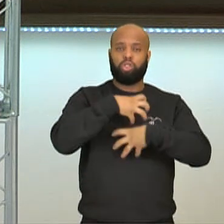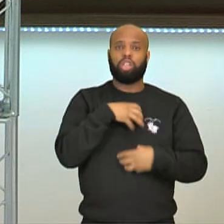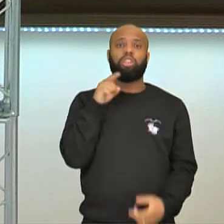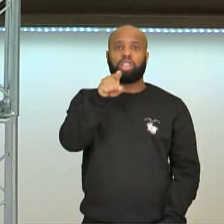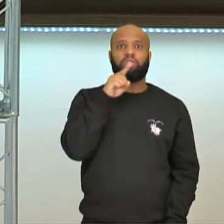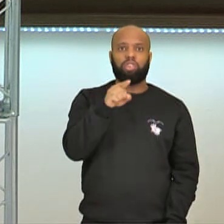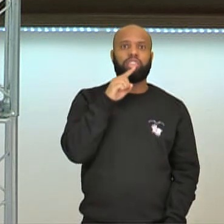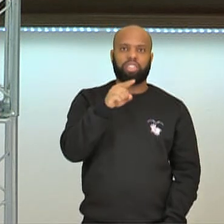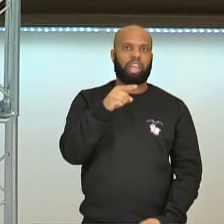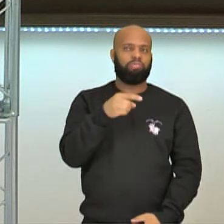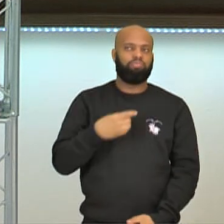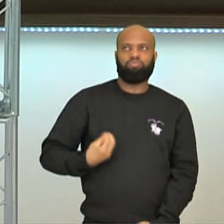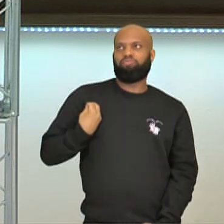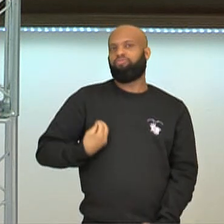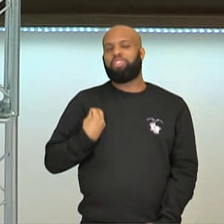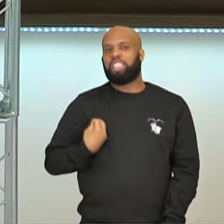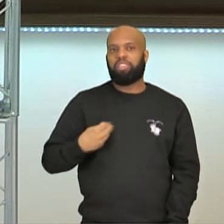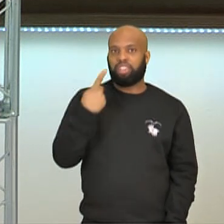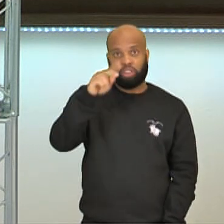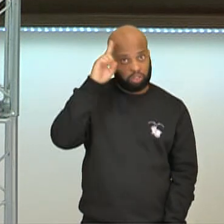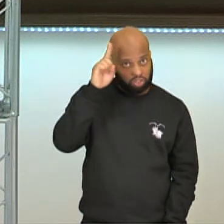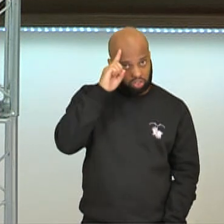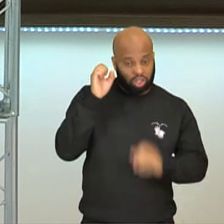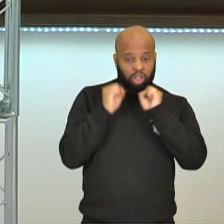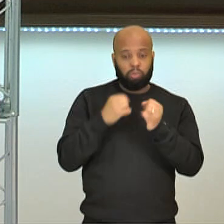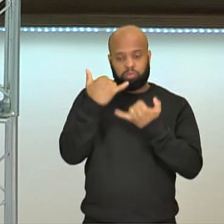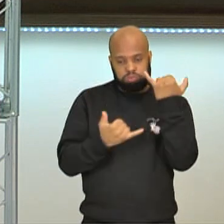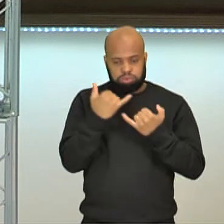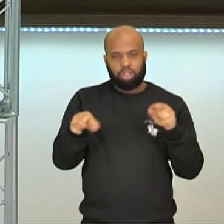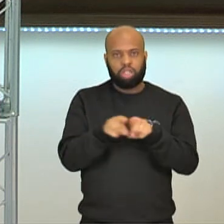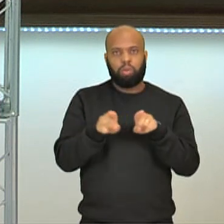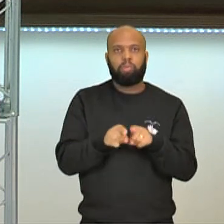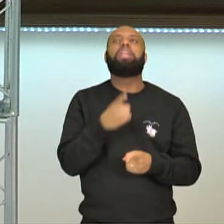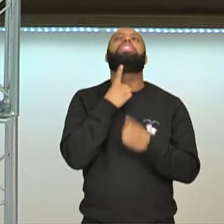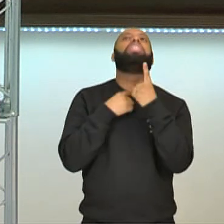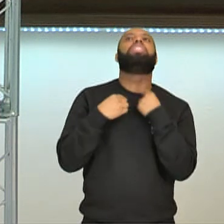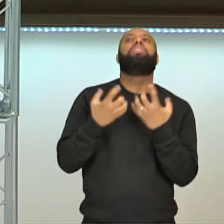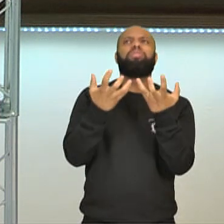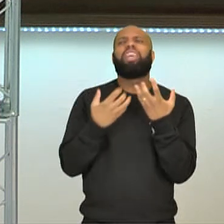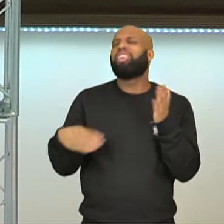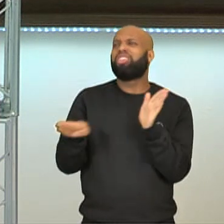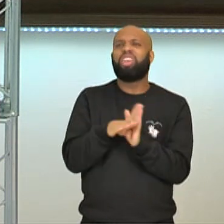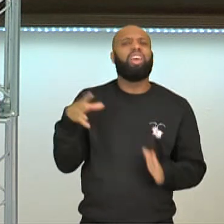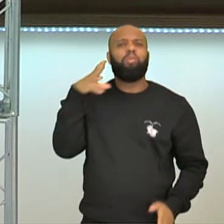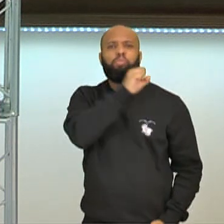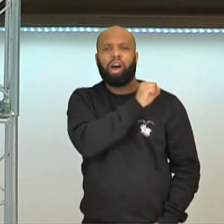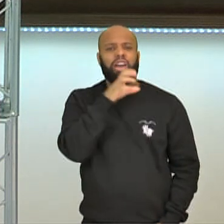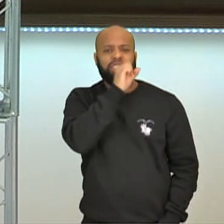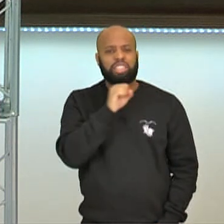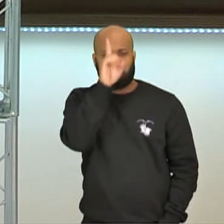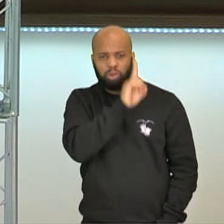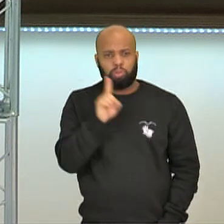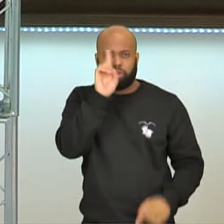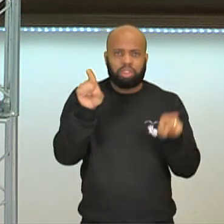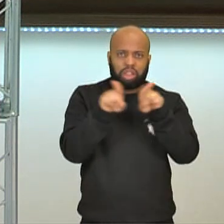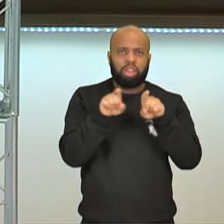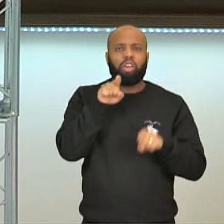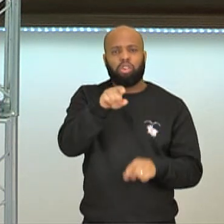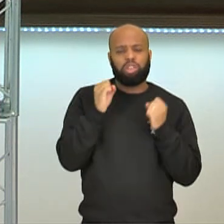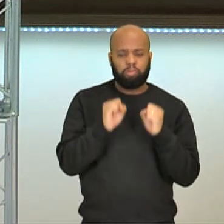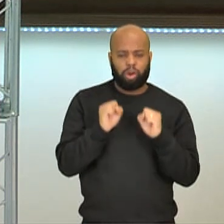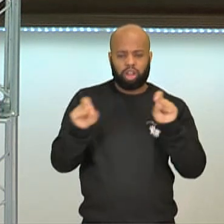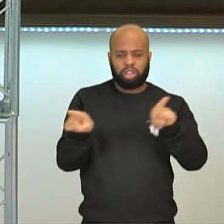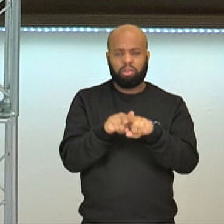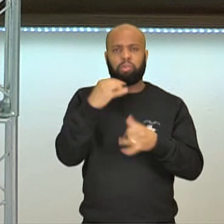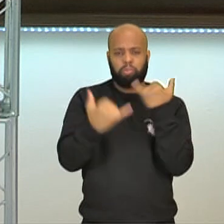você encara os dias. Você pode brincar, por exemplo, com o desejo da chegada do final de semana, ou você pode brincar com